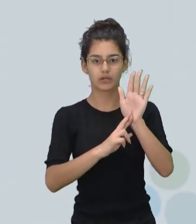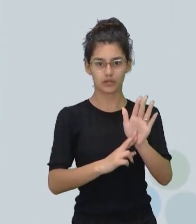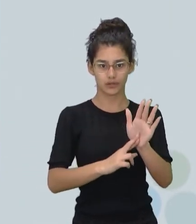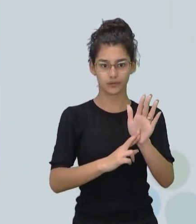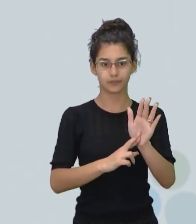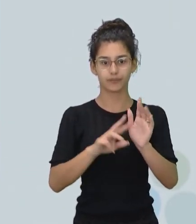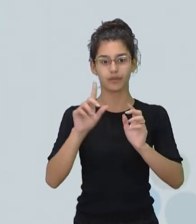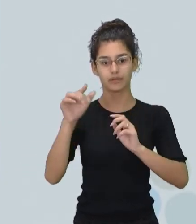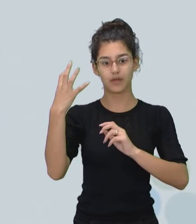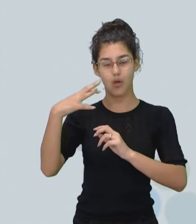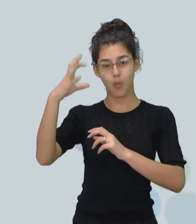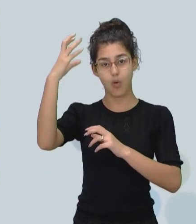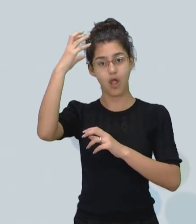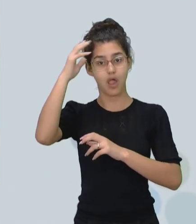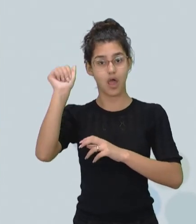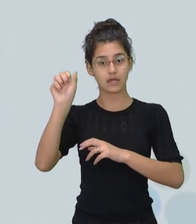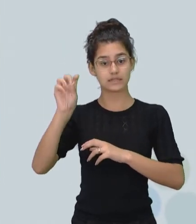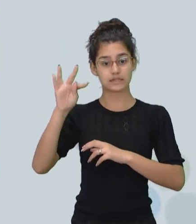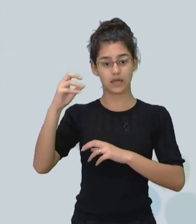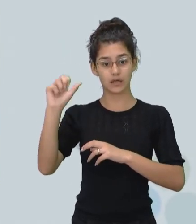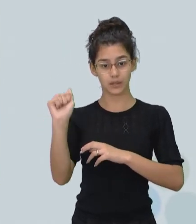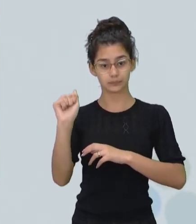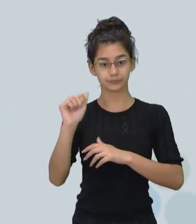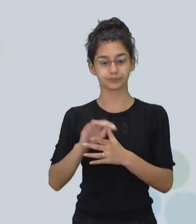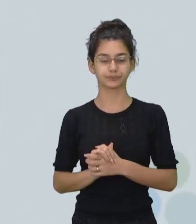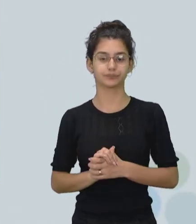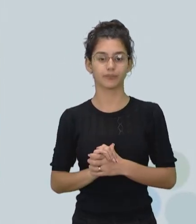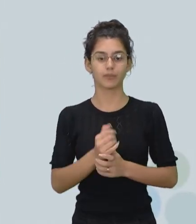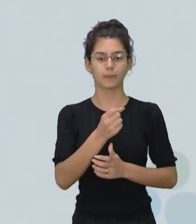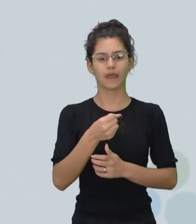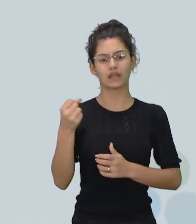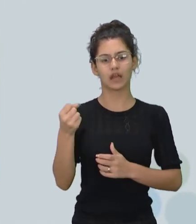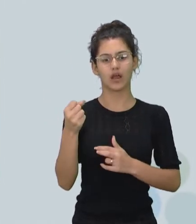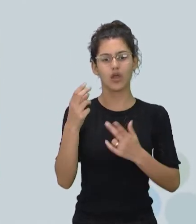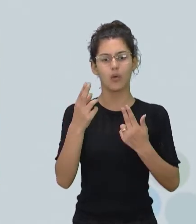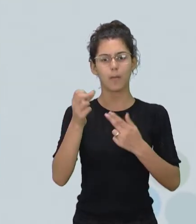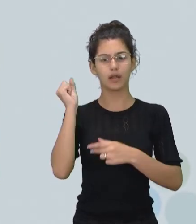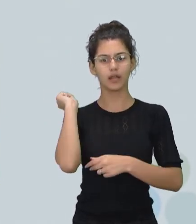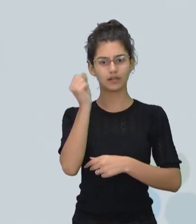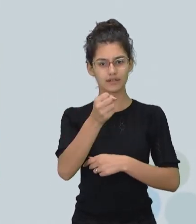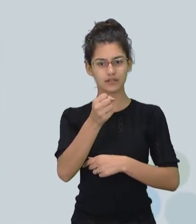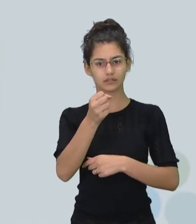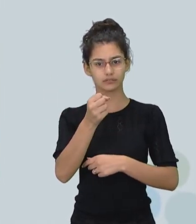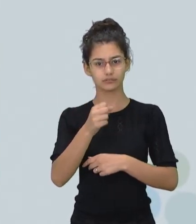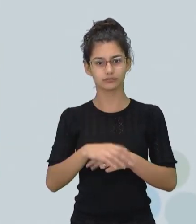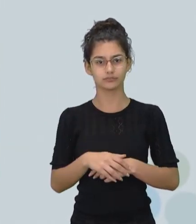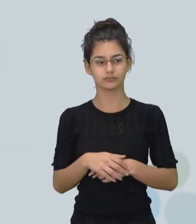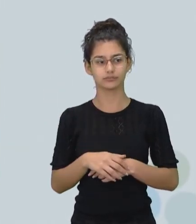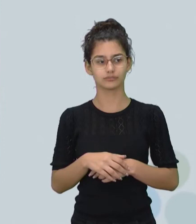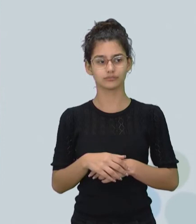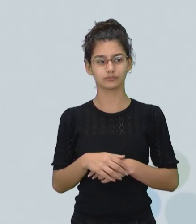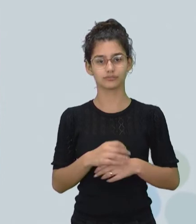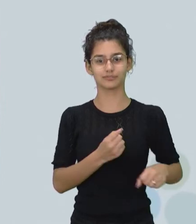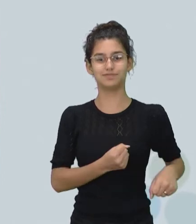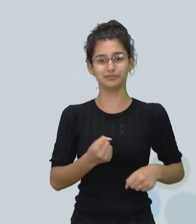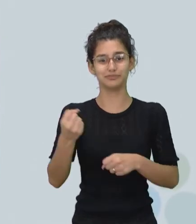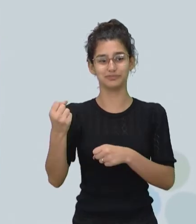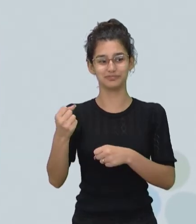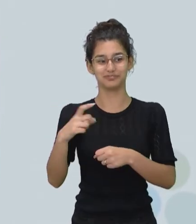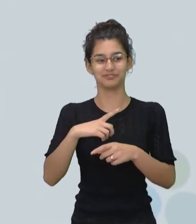que ele é um rei asteca. Ele está segurando uma espécie de uma lança que ele segura a mão. E aí ele tem